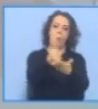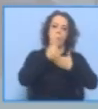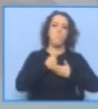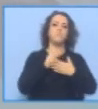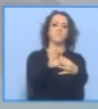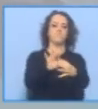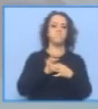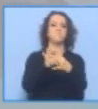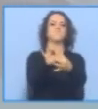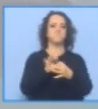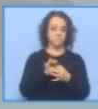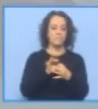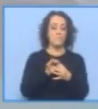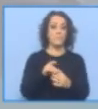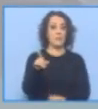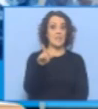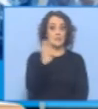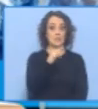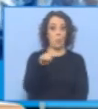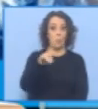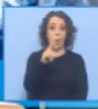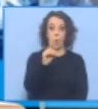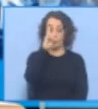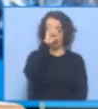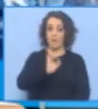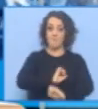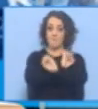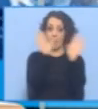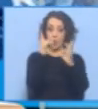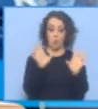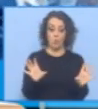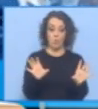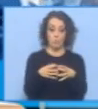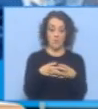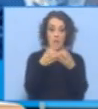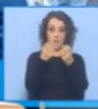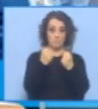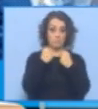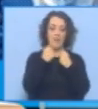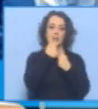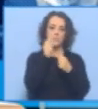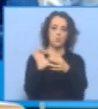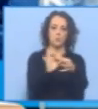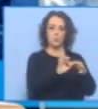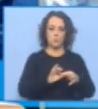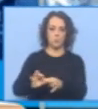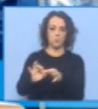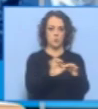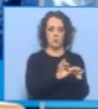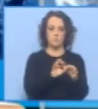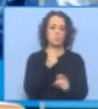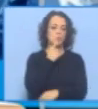Paulo, suporte. Não é? Para São Paulo é claro, uma comunidade, para ser sólida, tem que ser coesa. Não é? Portanto, não pode haver uns